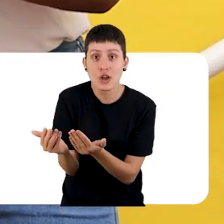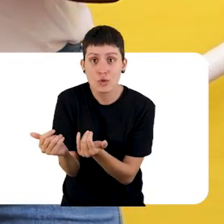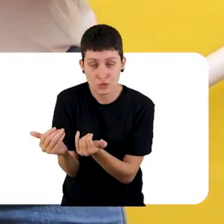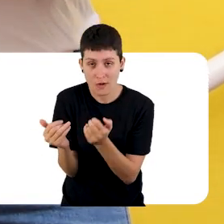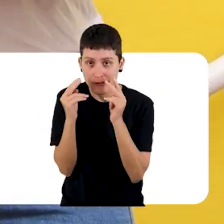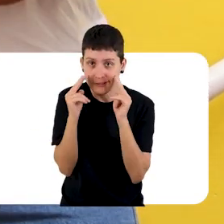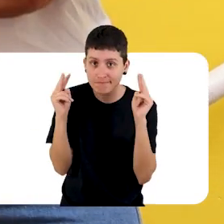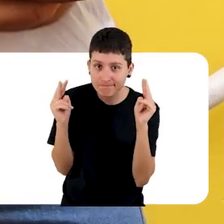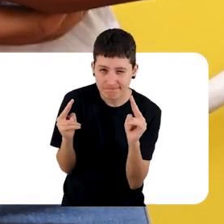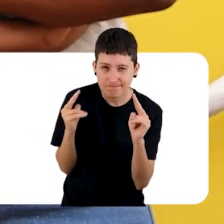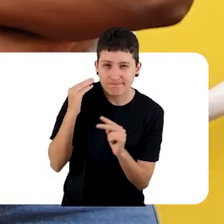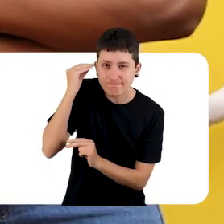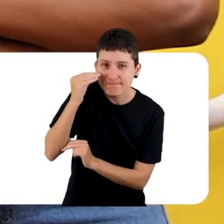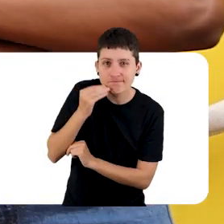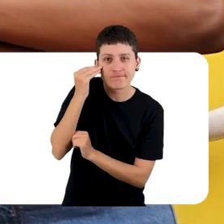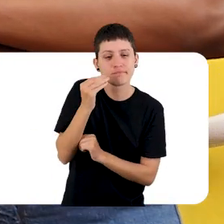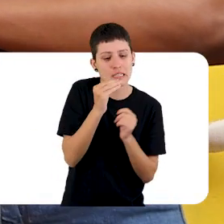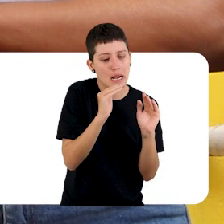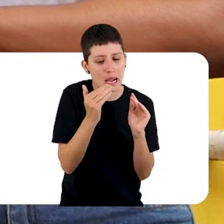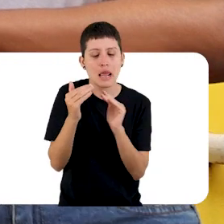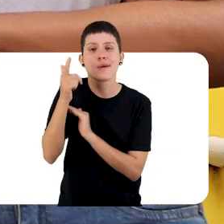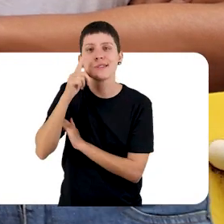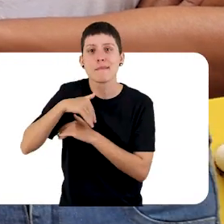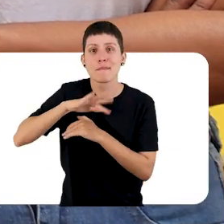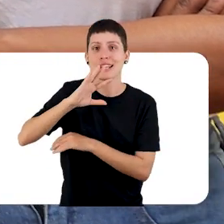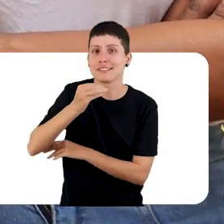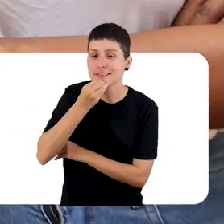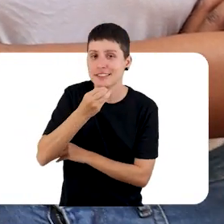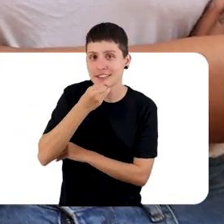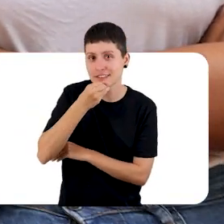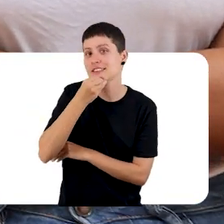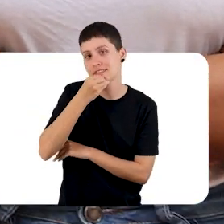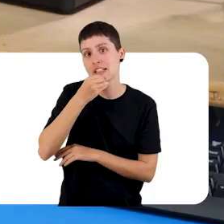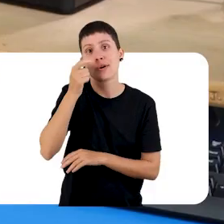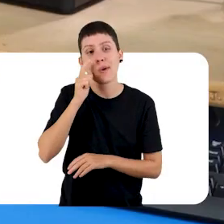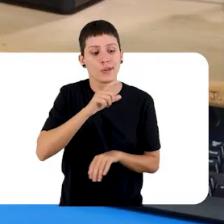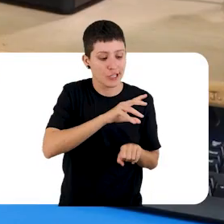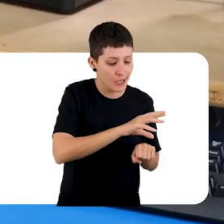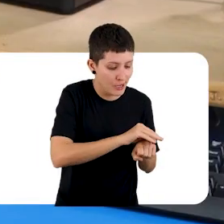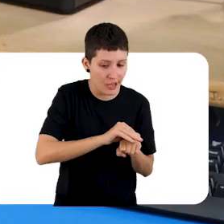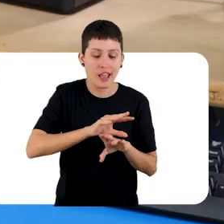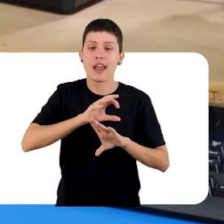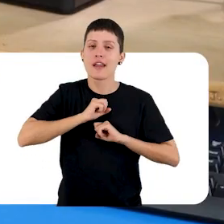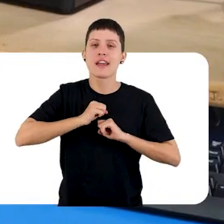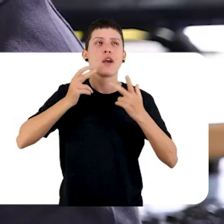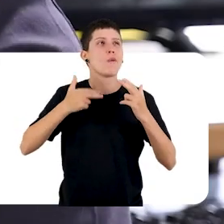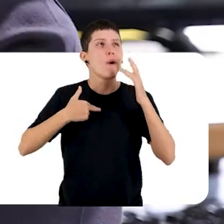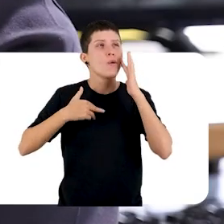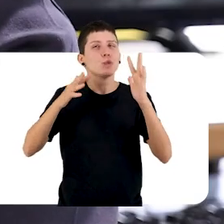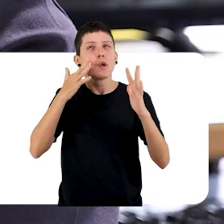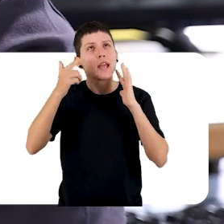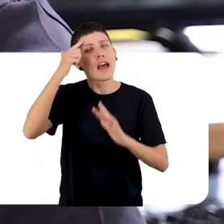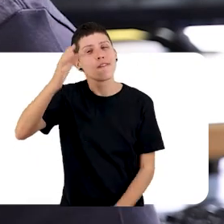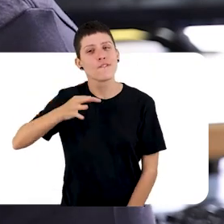para a jornada dele, para que ele possa ter mais oportunidades, não só ali o conhecimento, né? Se permitir sonhar de novo, né?